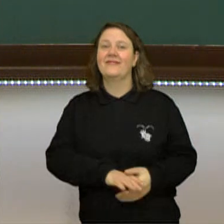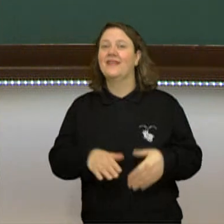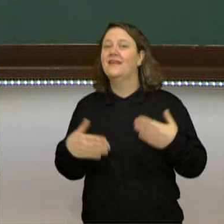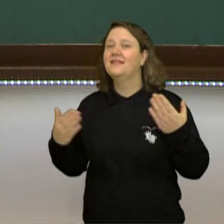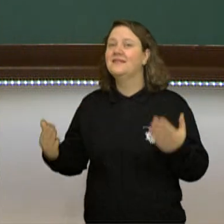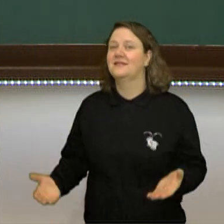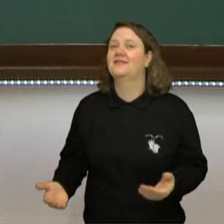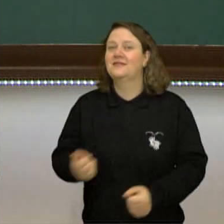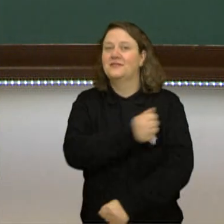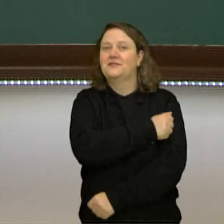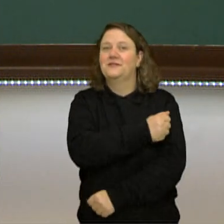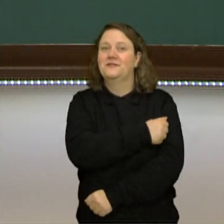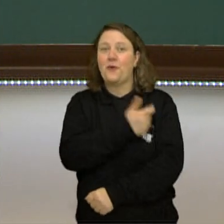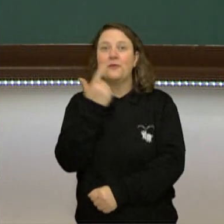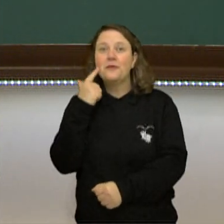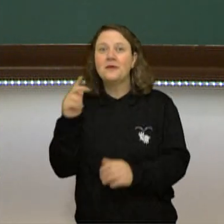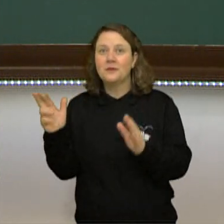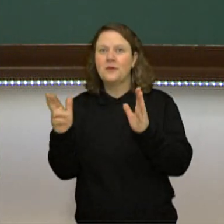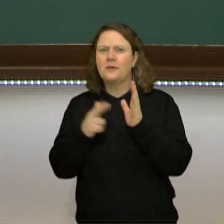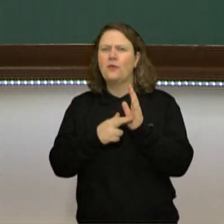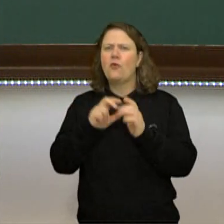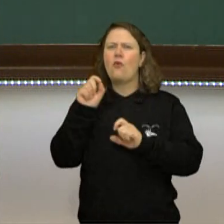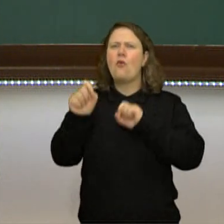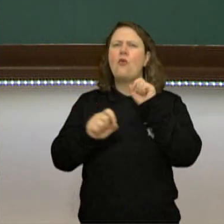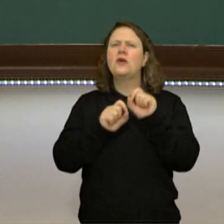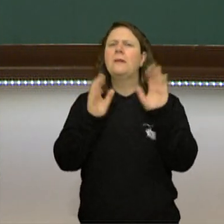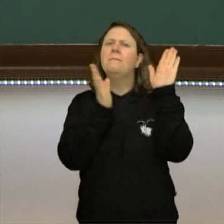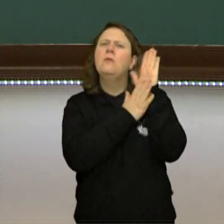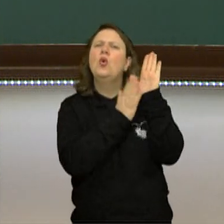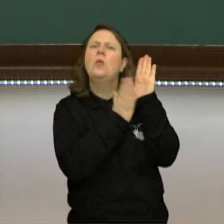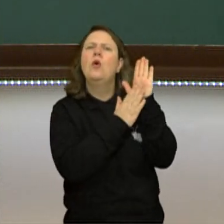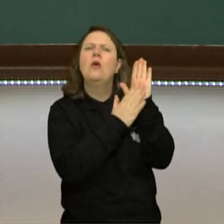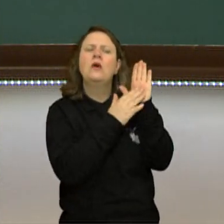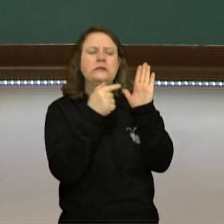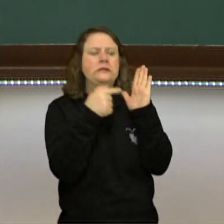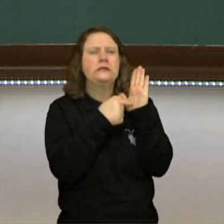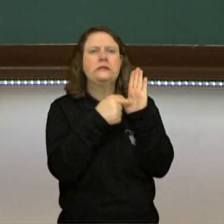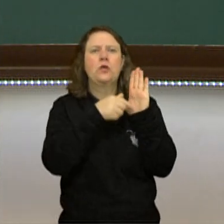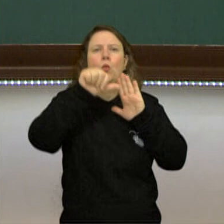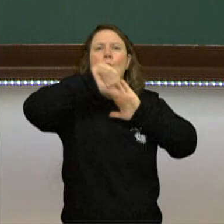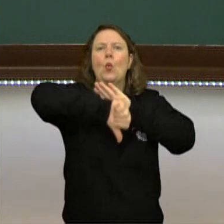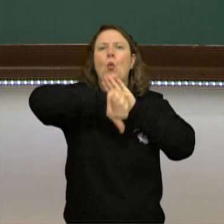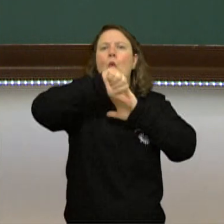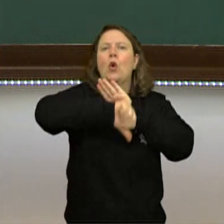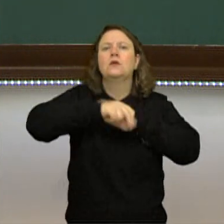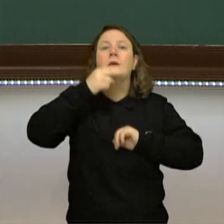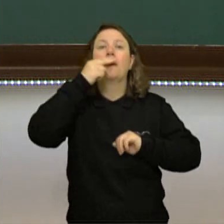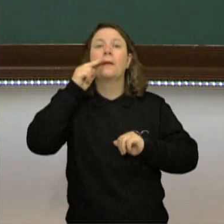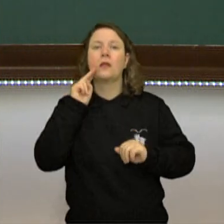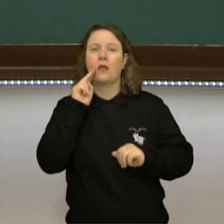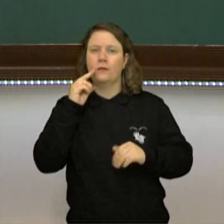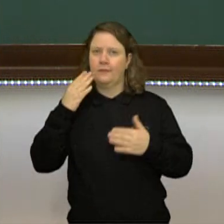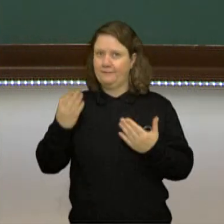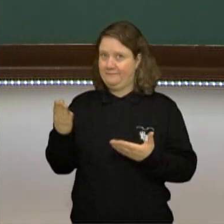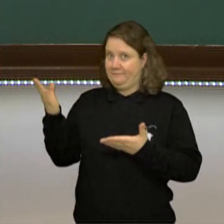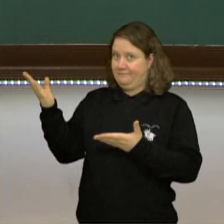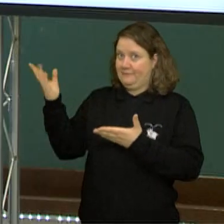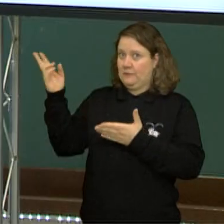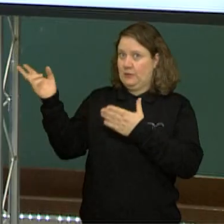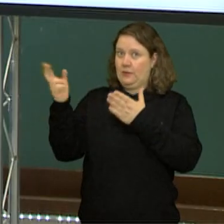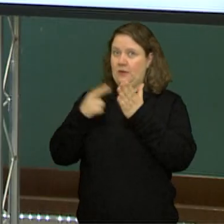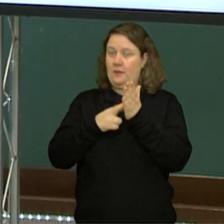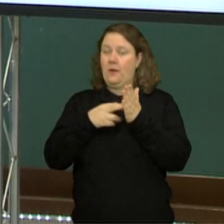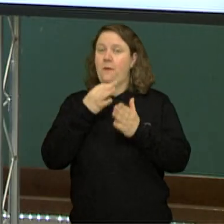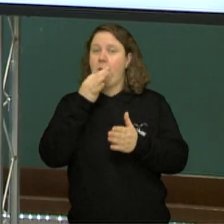Então, alunos, conseguiram responder? O que Khrushchev pretendia ao denunciar os crimes stalinistas? Bom, aqui está a minha sugestão de